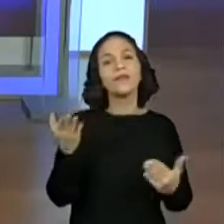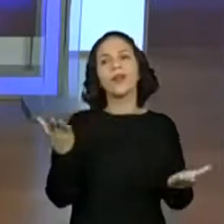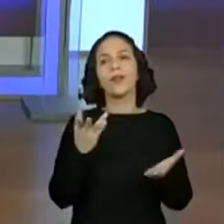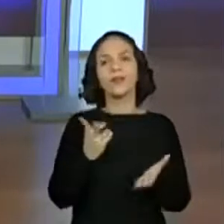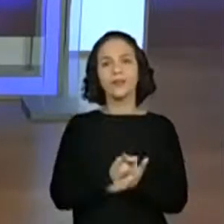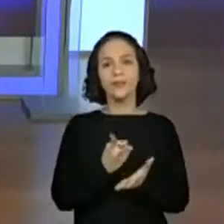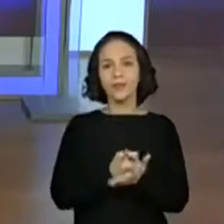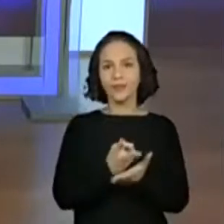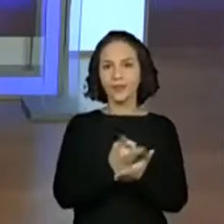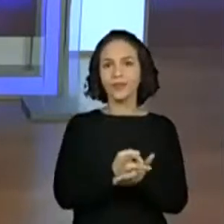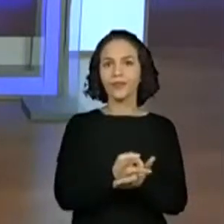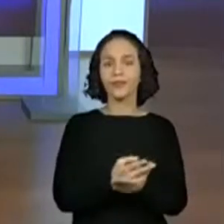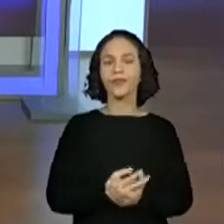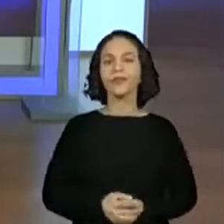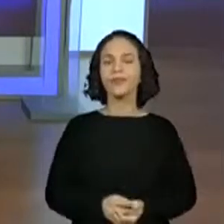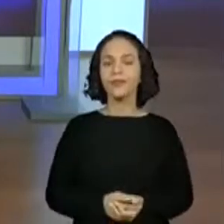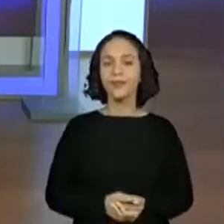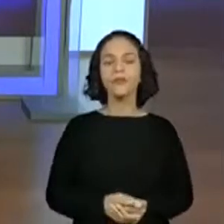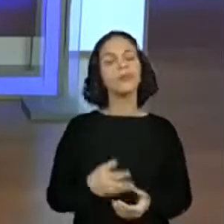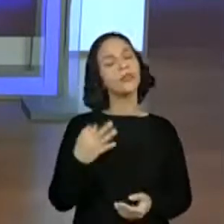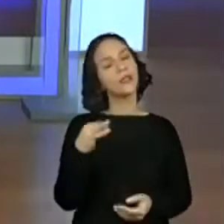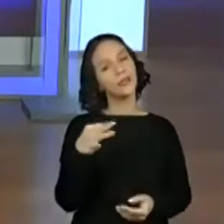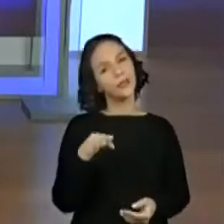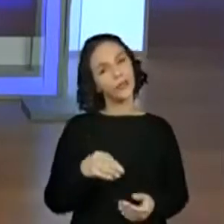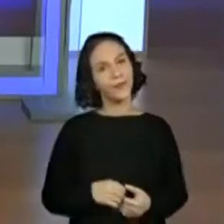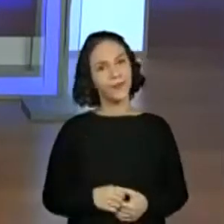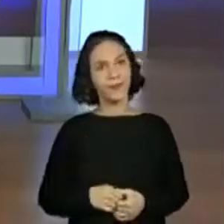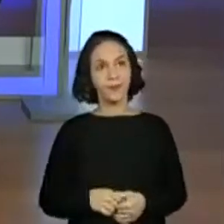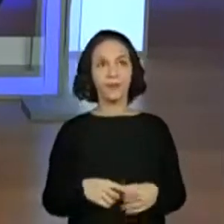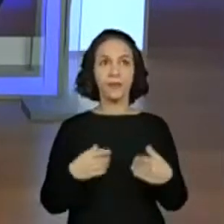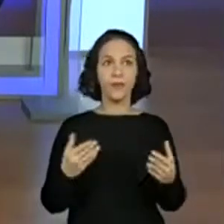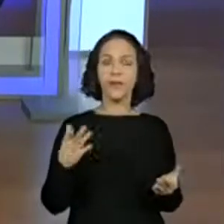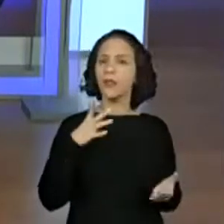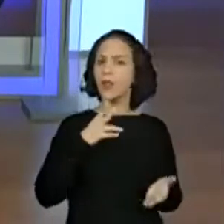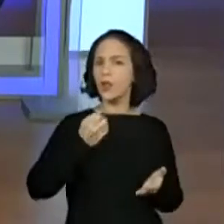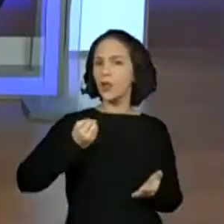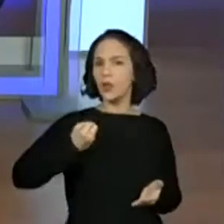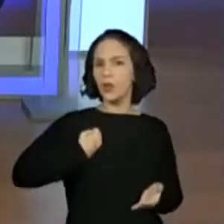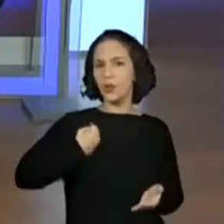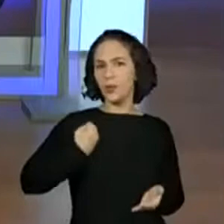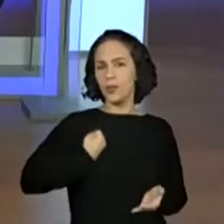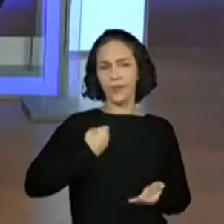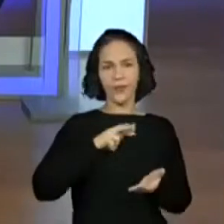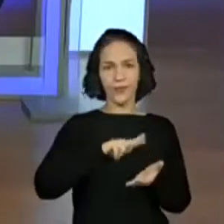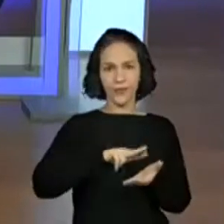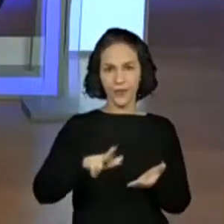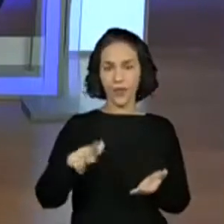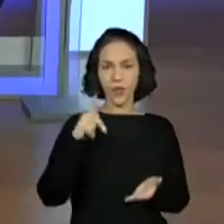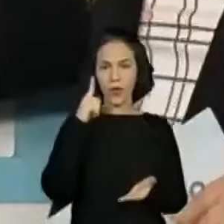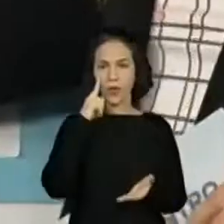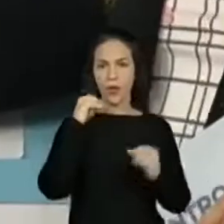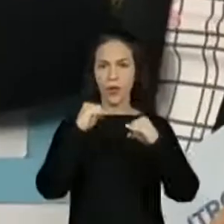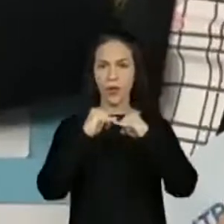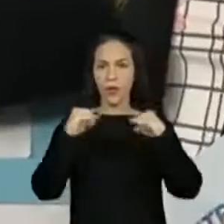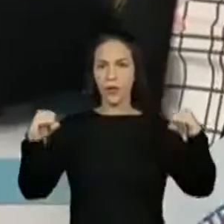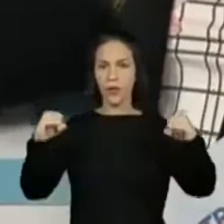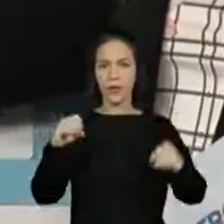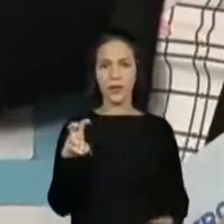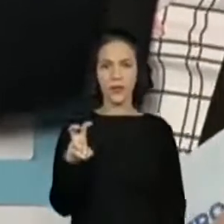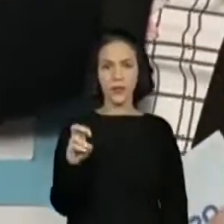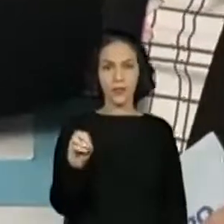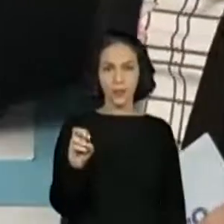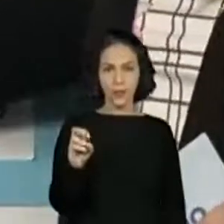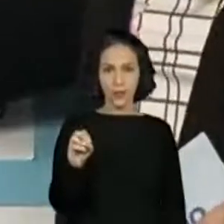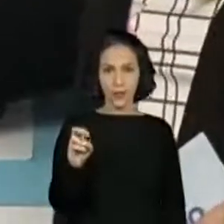dar continuidade, né, professora? Isso mesmo. E aqui nós temos diversos números. Vamos pegar aí a linha dos 50. Olha